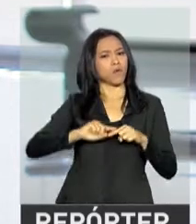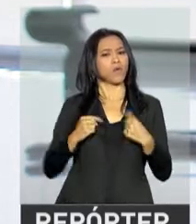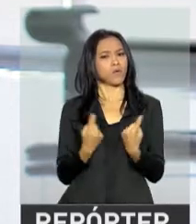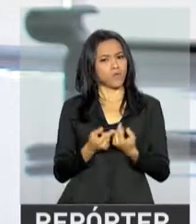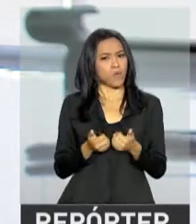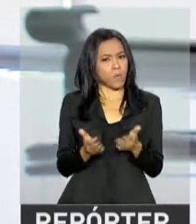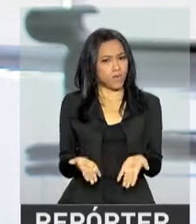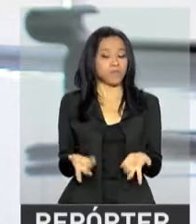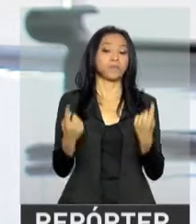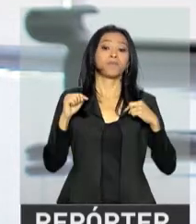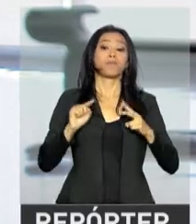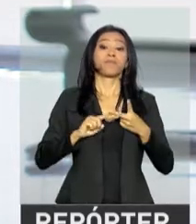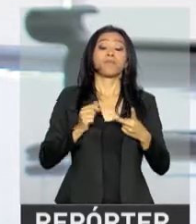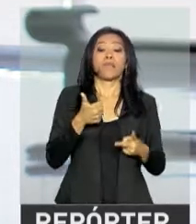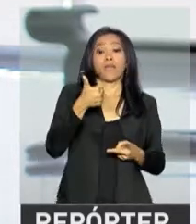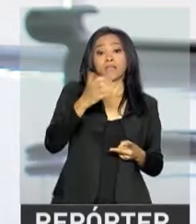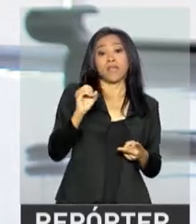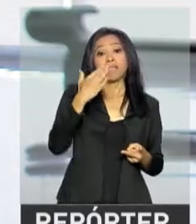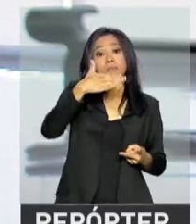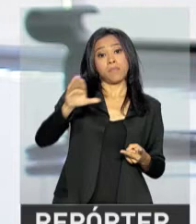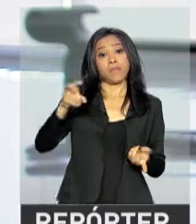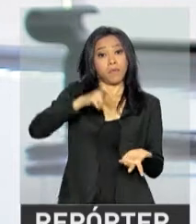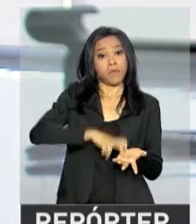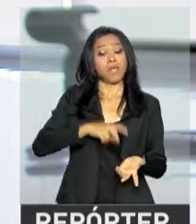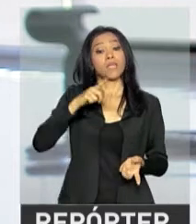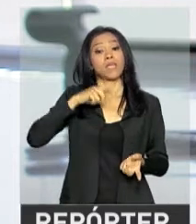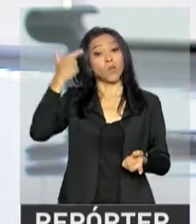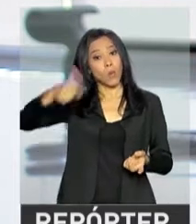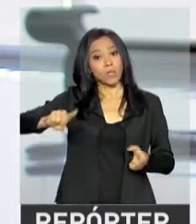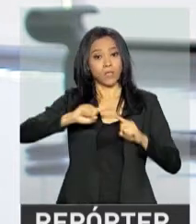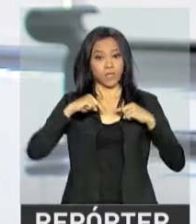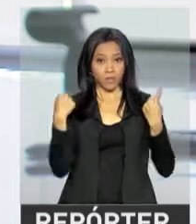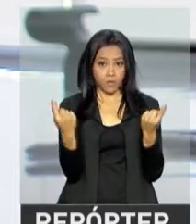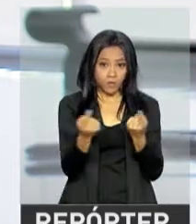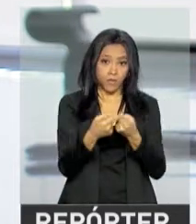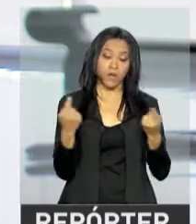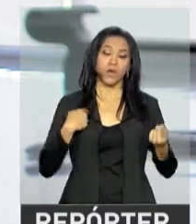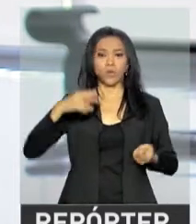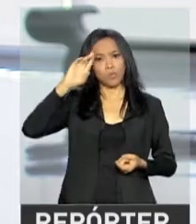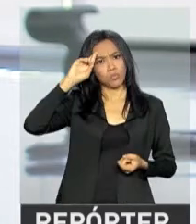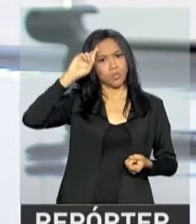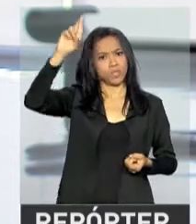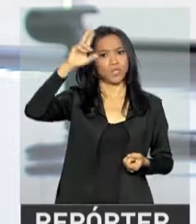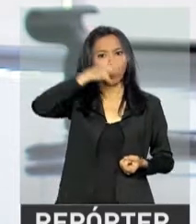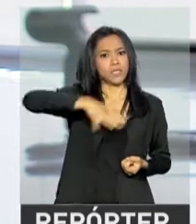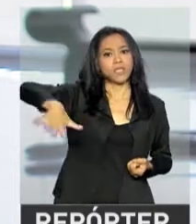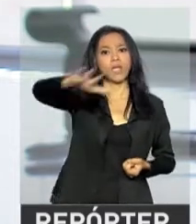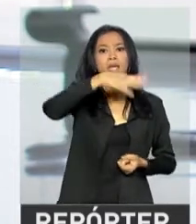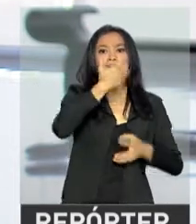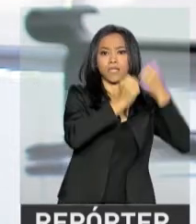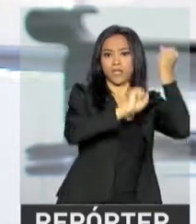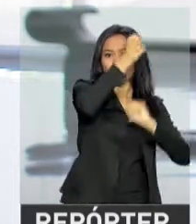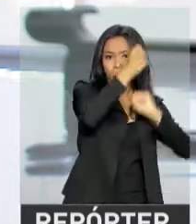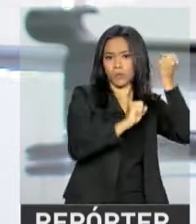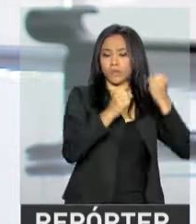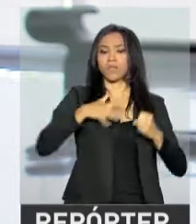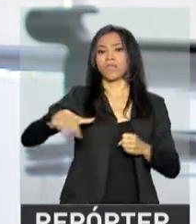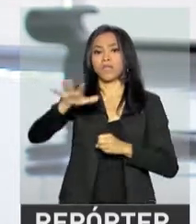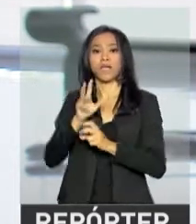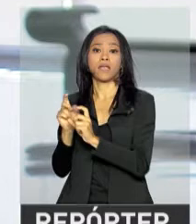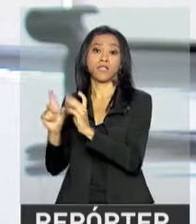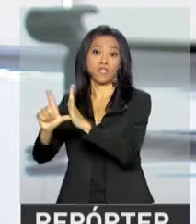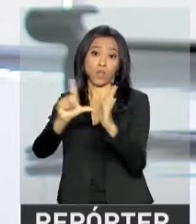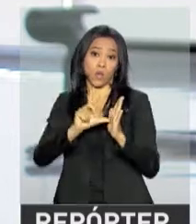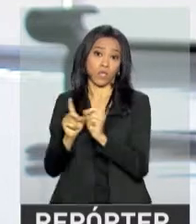bom e às dez e meia da manhã temer tem reunião com diretores das federações de indústria e comércio e às três da tarde